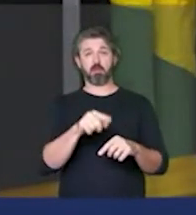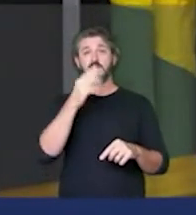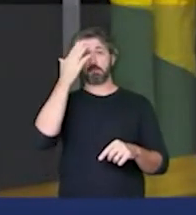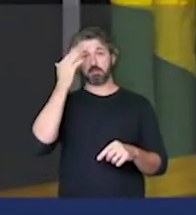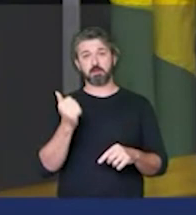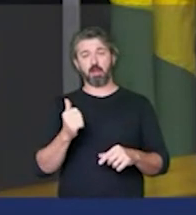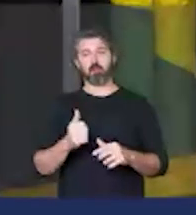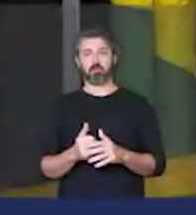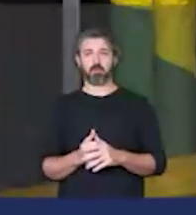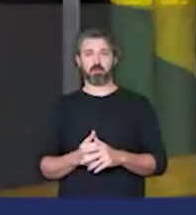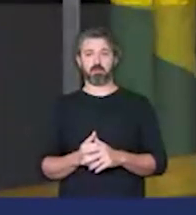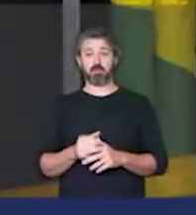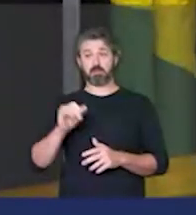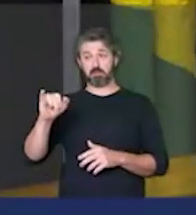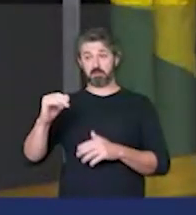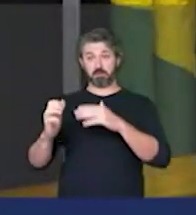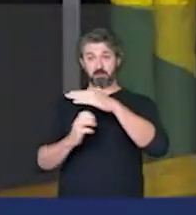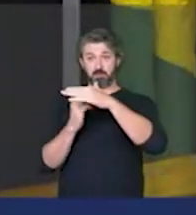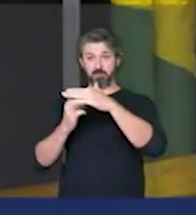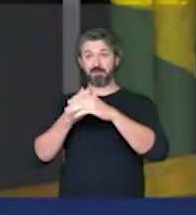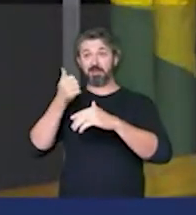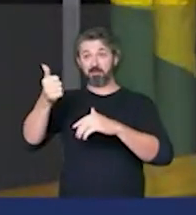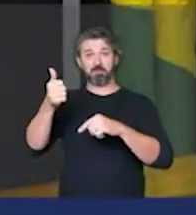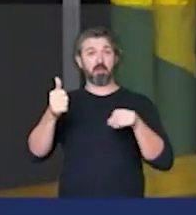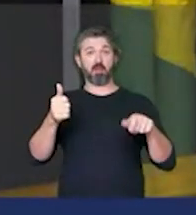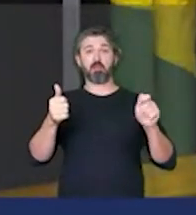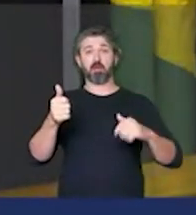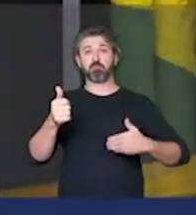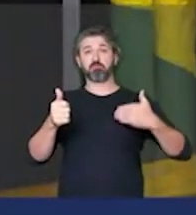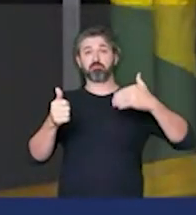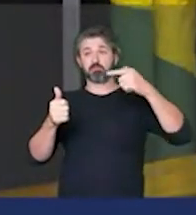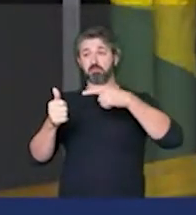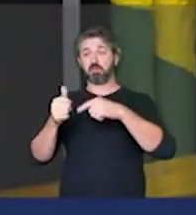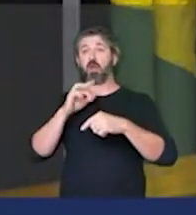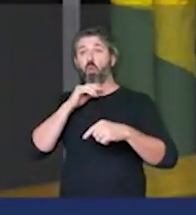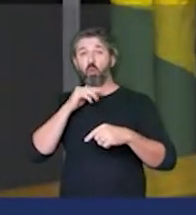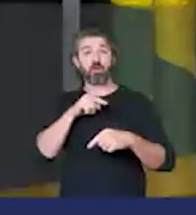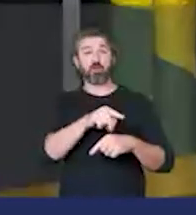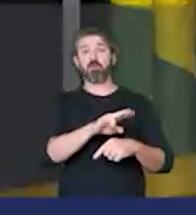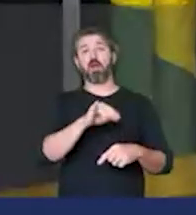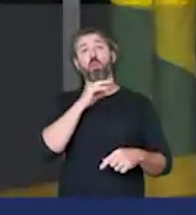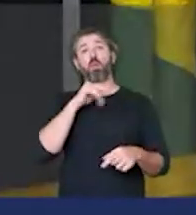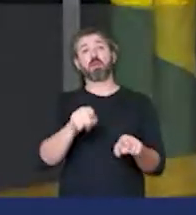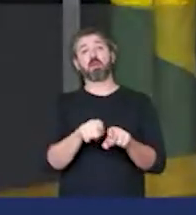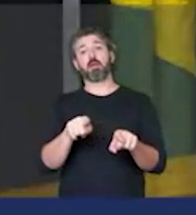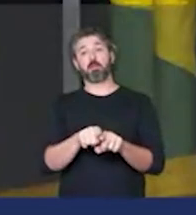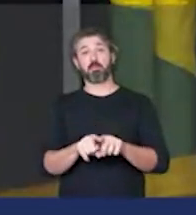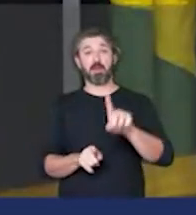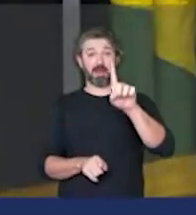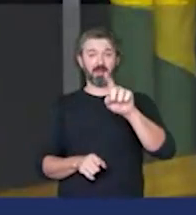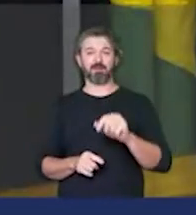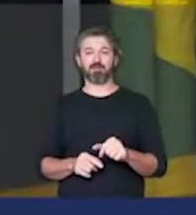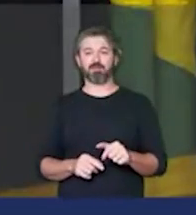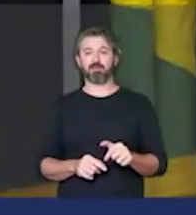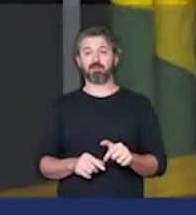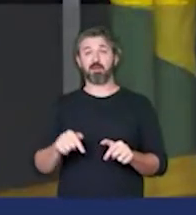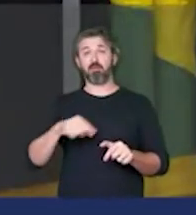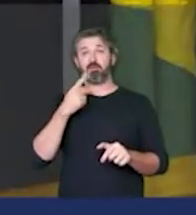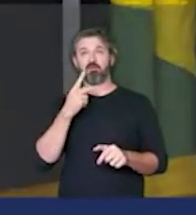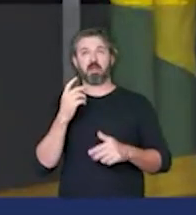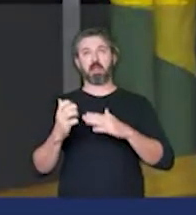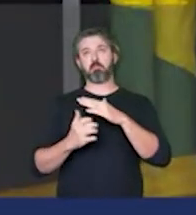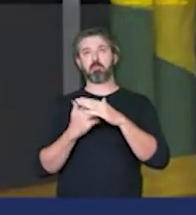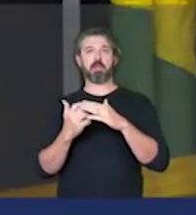trabalhador sabe que se o empregador vai bem, ele vai bem, se o empregador vai mal, ele vai mal. E mais do que isso, fala-se aqui